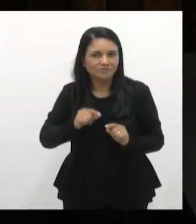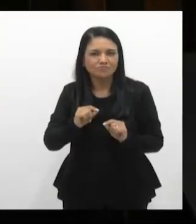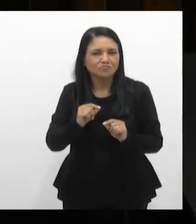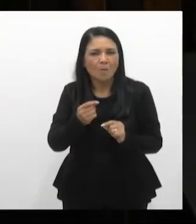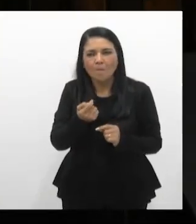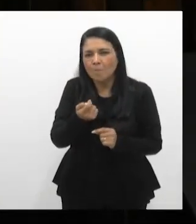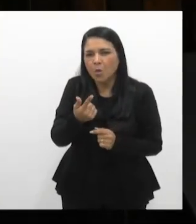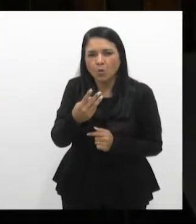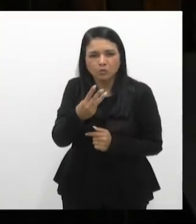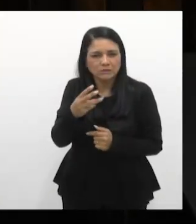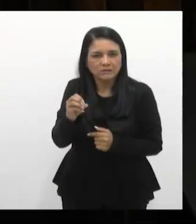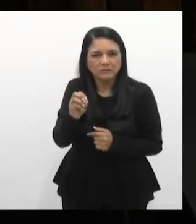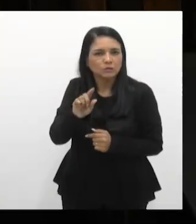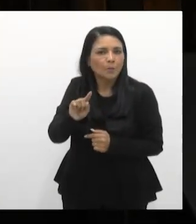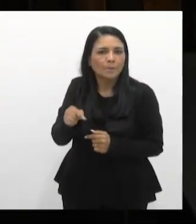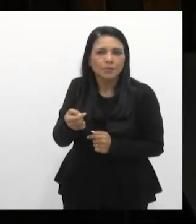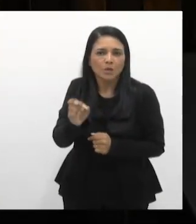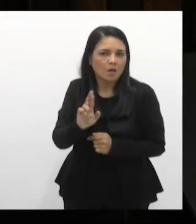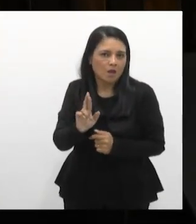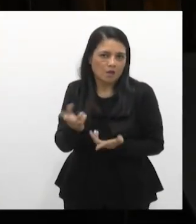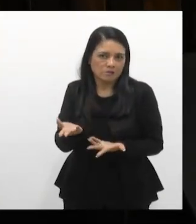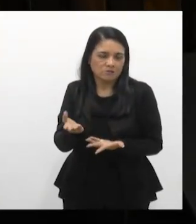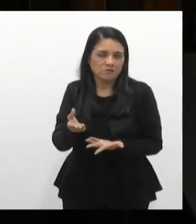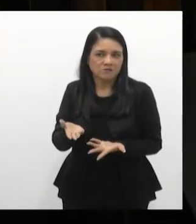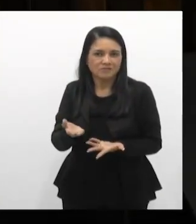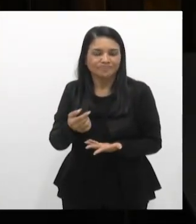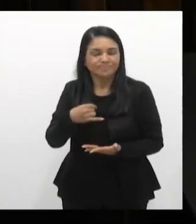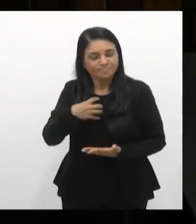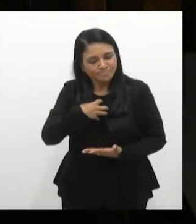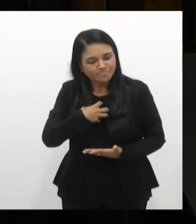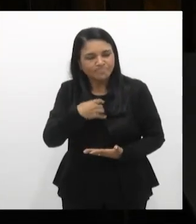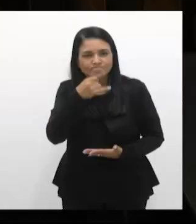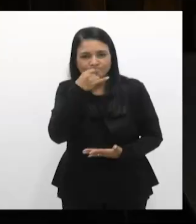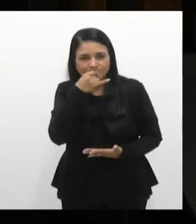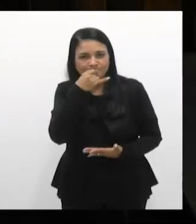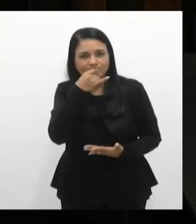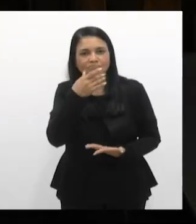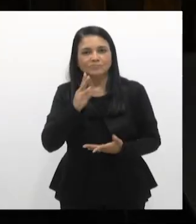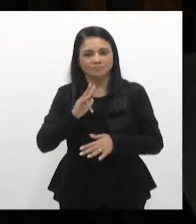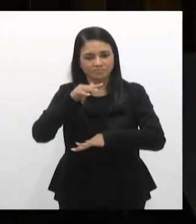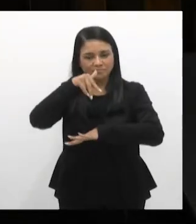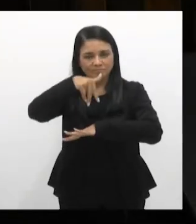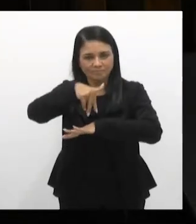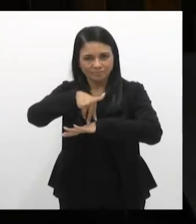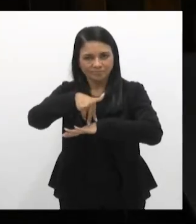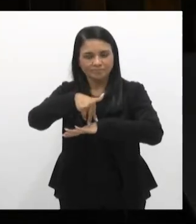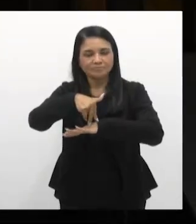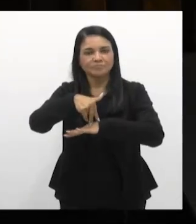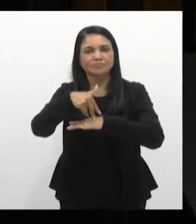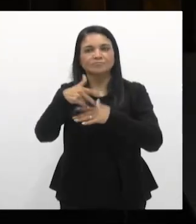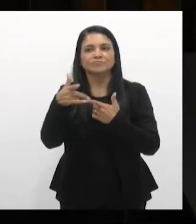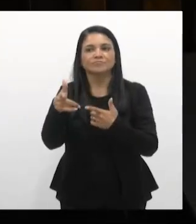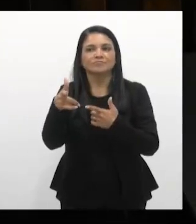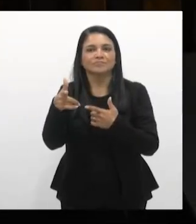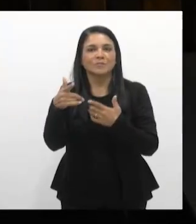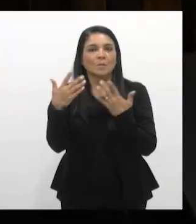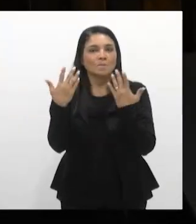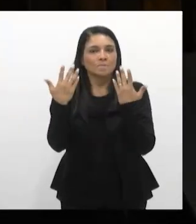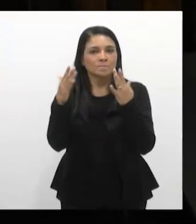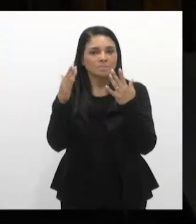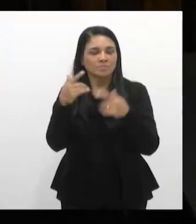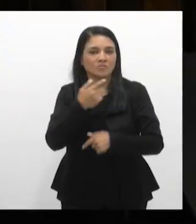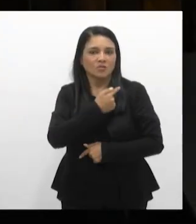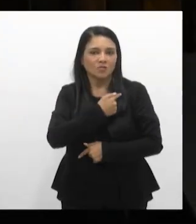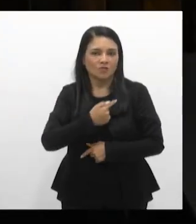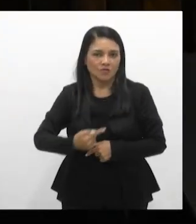Então, com muita tristeza, eu venho aqui parabenizar o governador